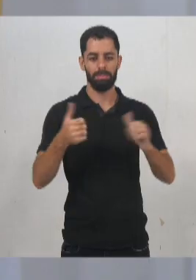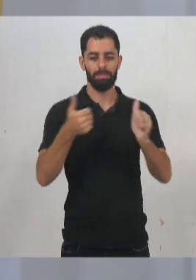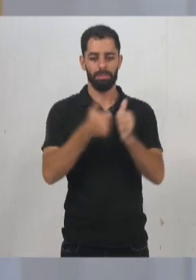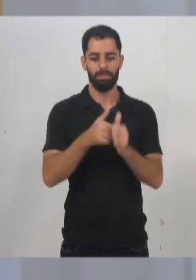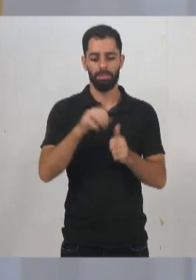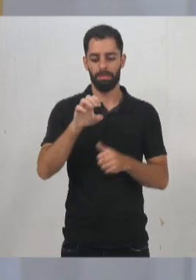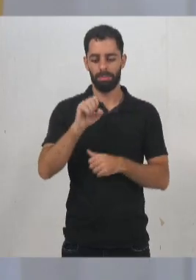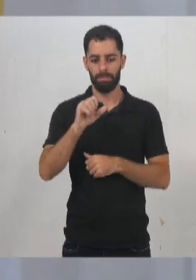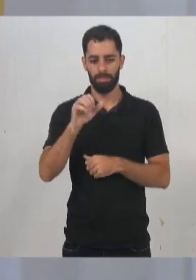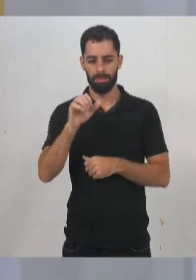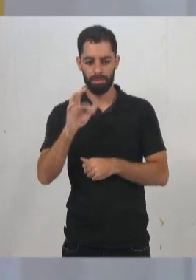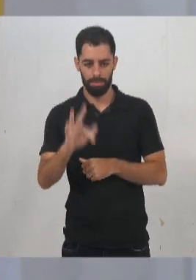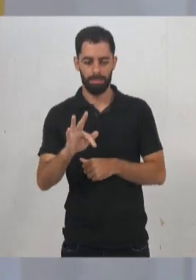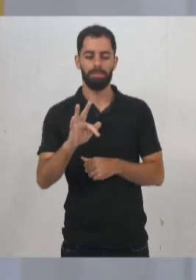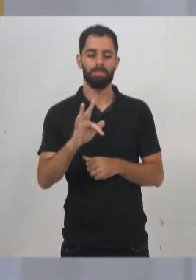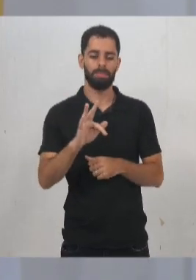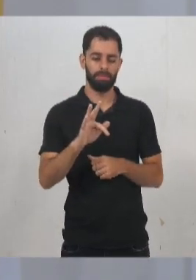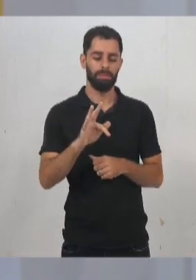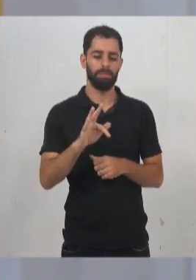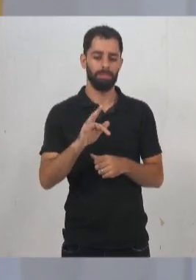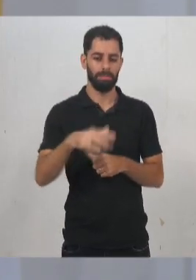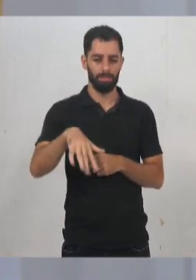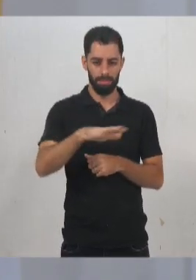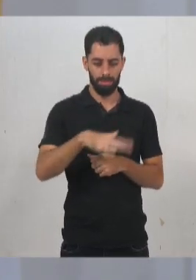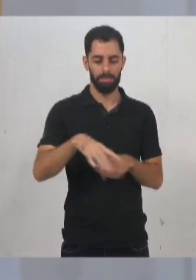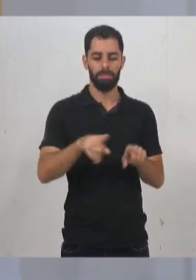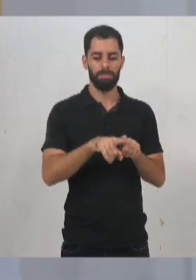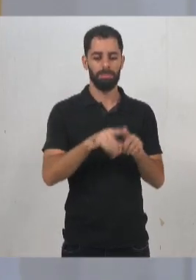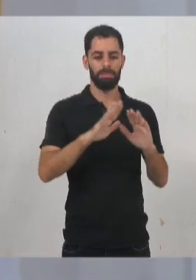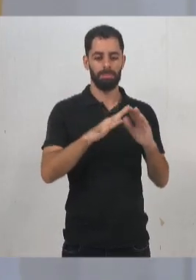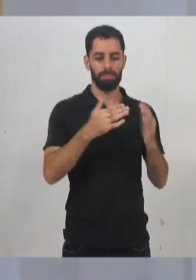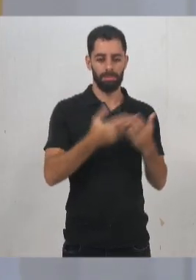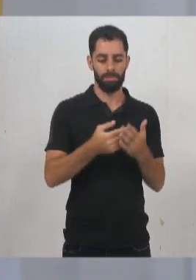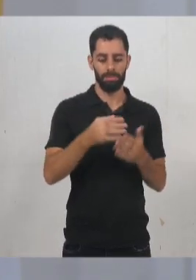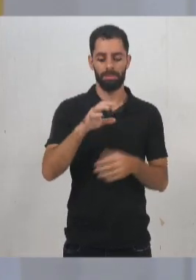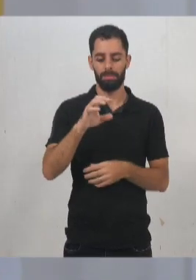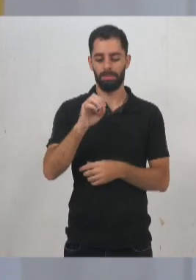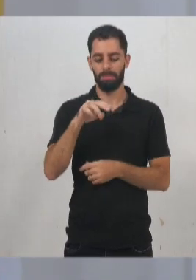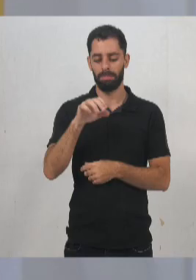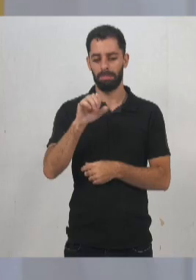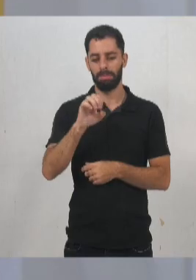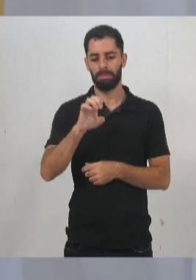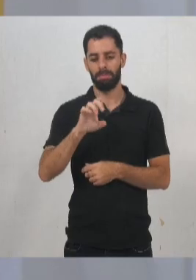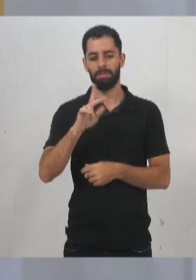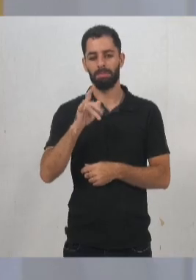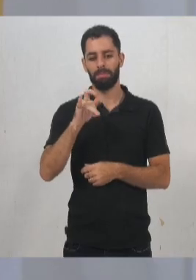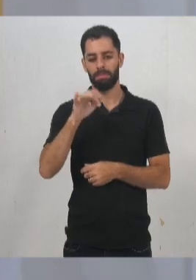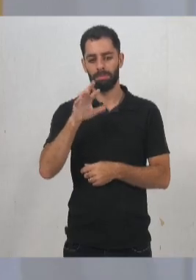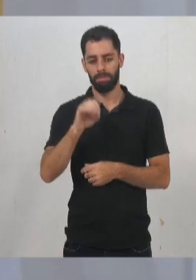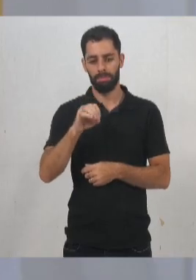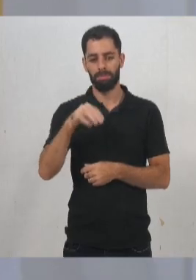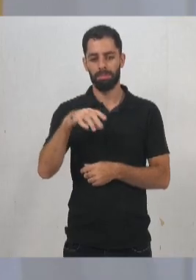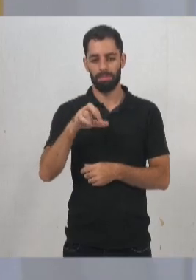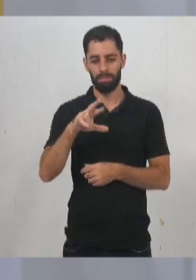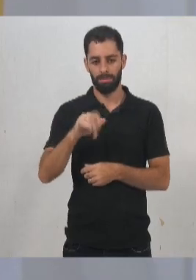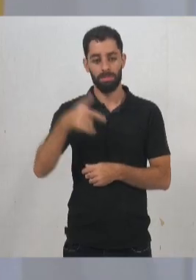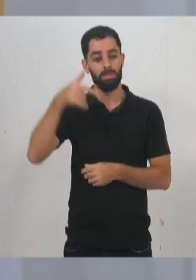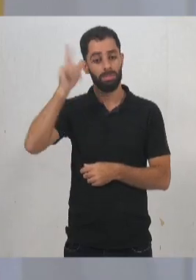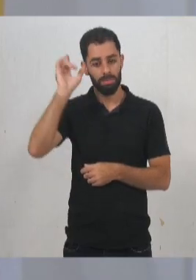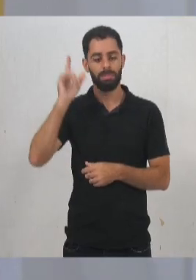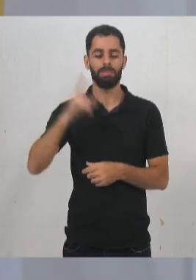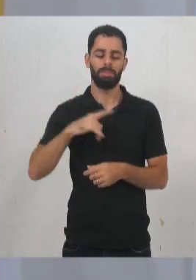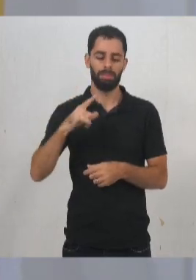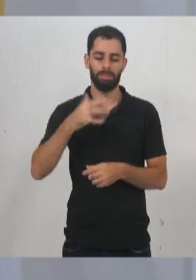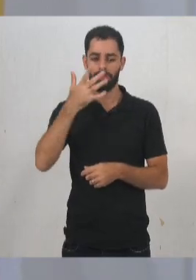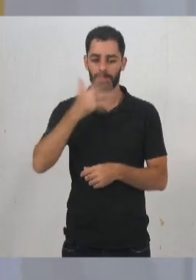escola Conselheiro Mafra e a gente teve lá pela manhã inclusive ontem uma criança ali foi também